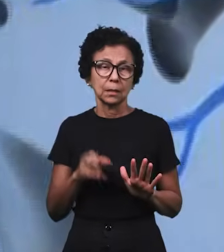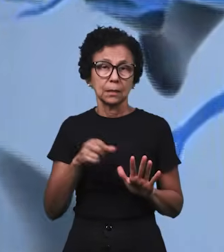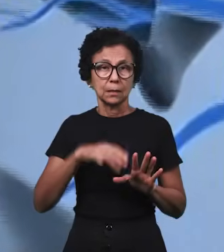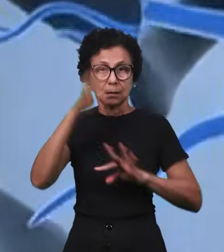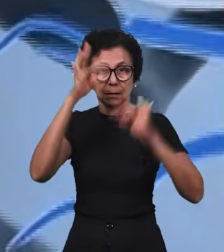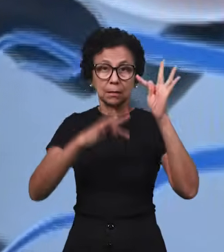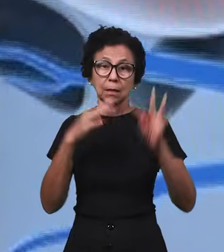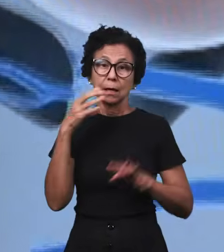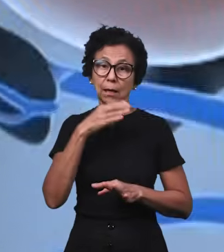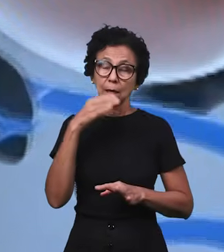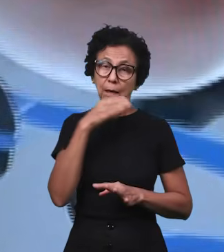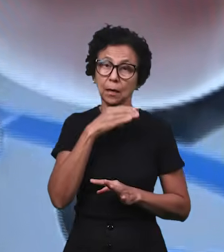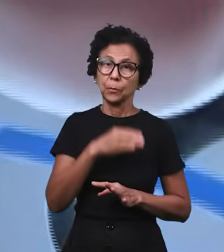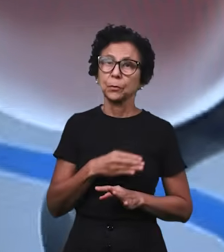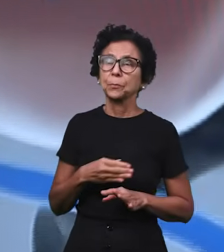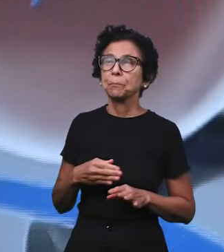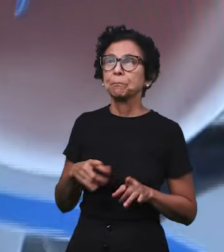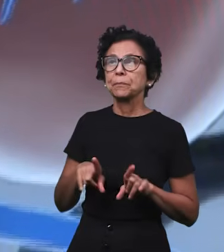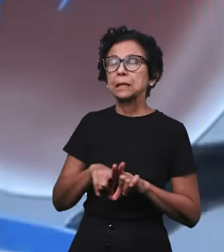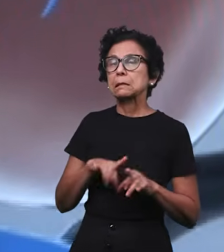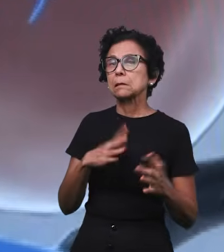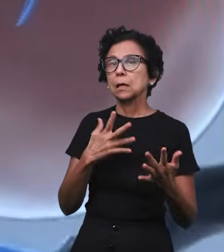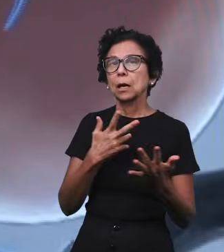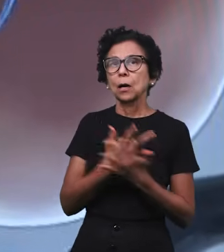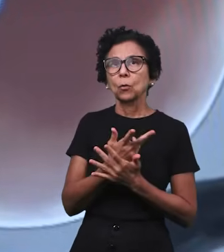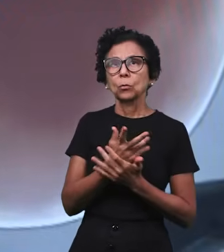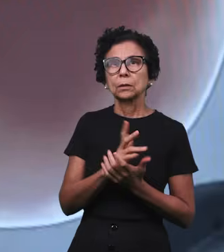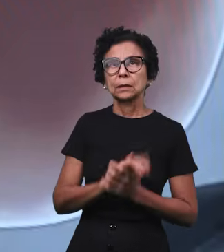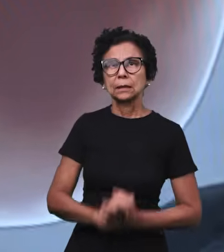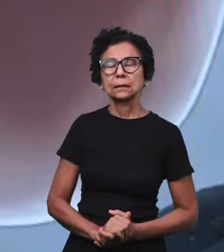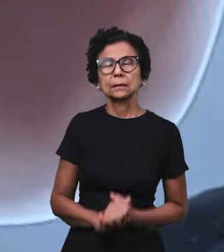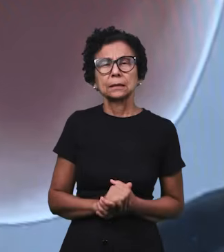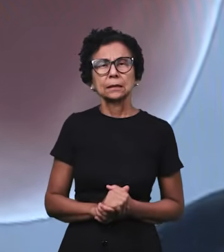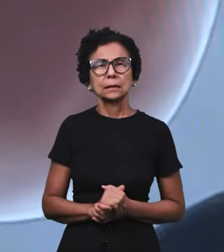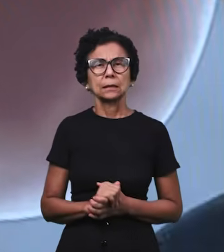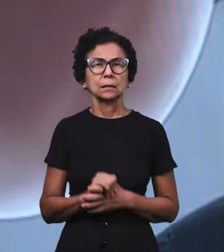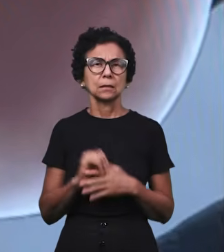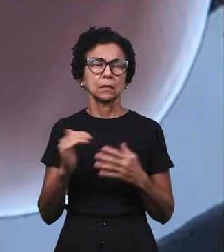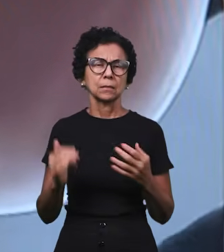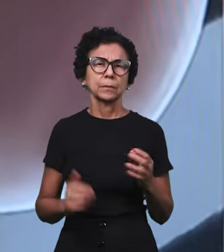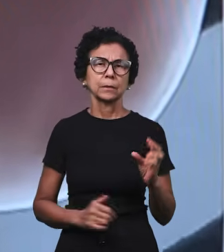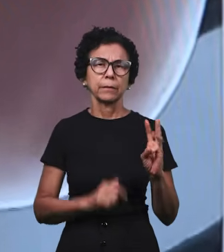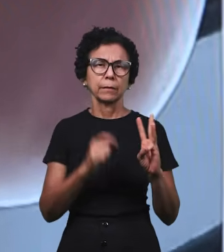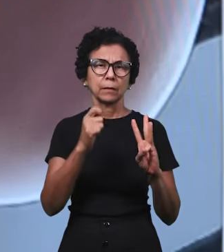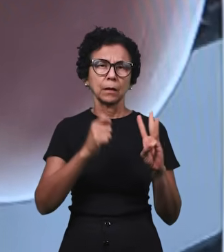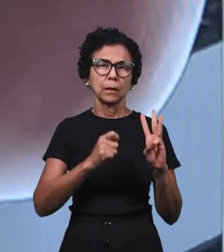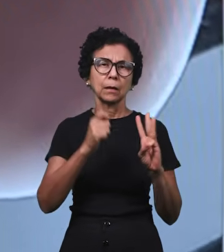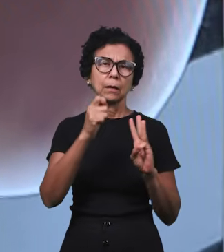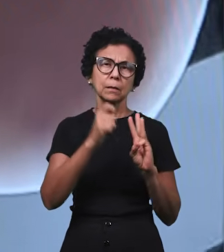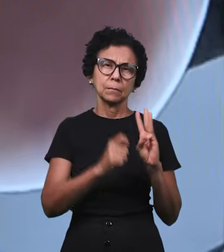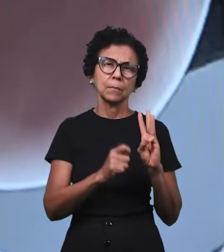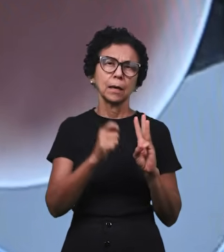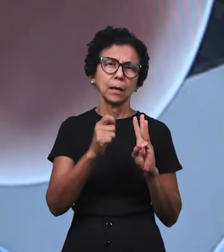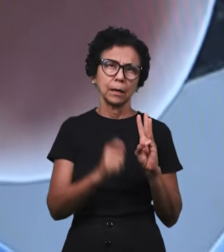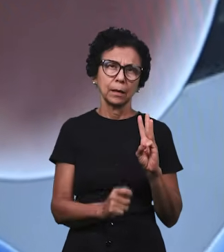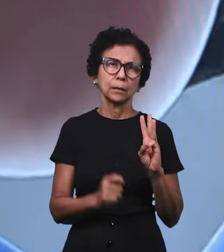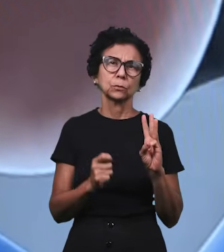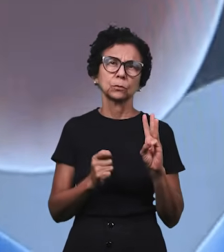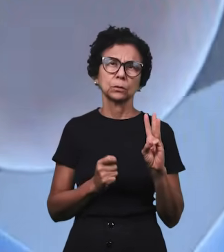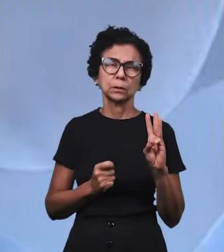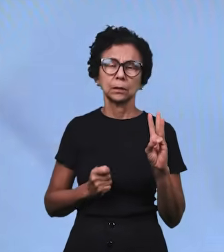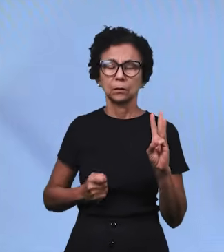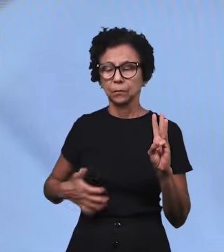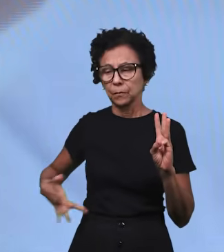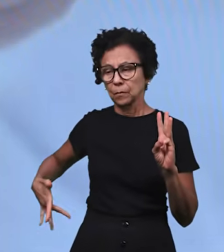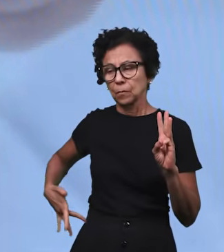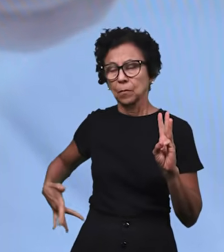rapidamente. Mas, inclusive, se o evento for agudo e durar muito tempo, o paciente ficar 3 meses com esse evento agudo, né? Por exemplo,